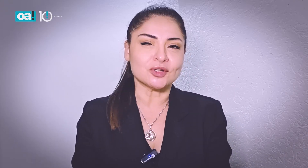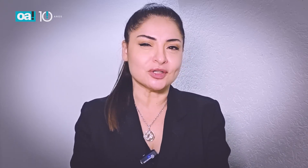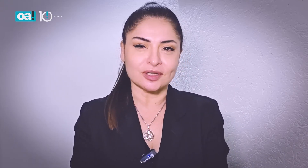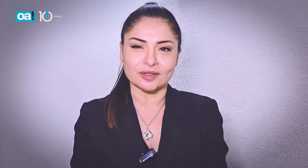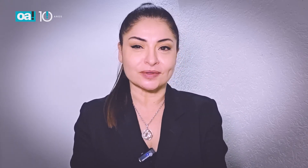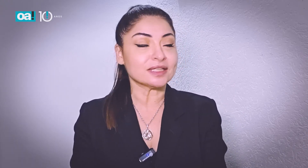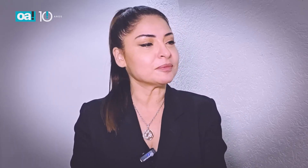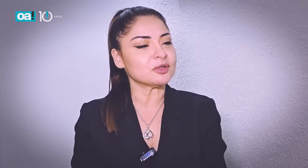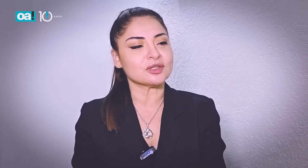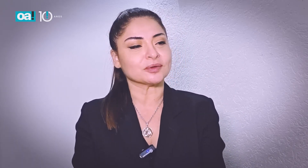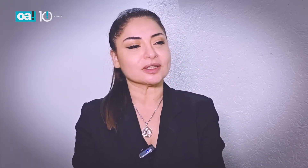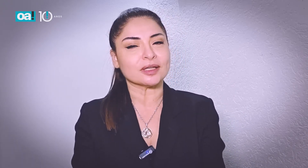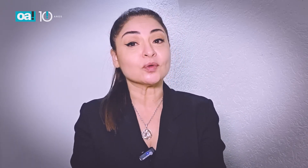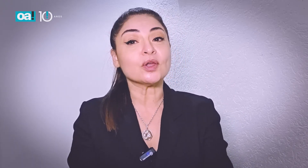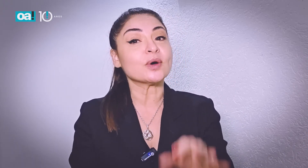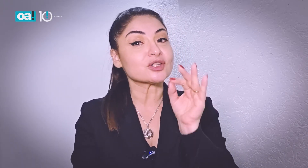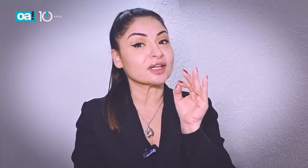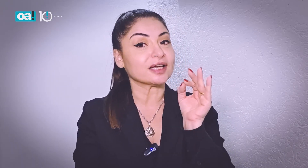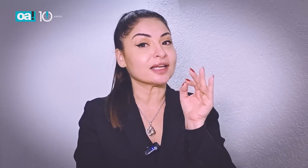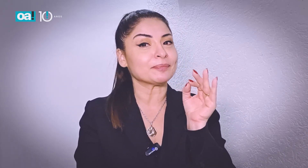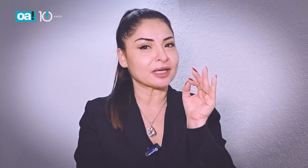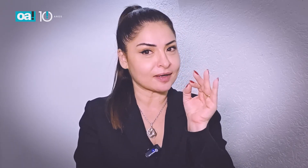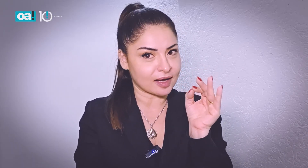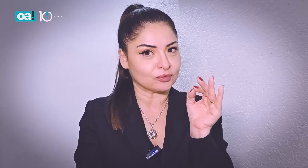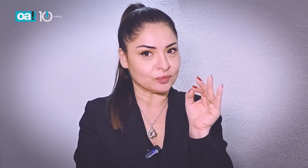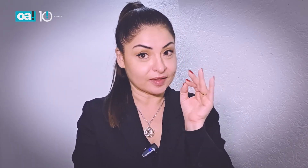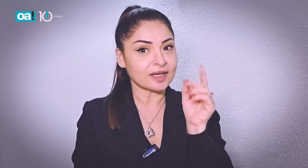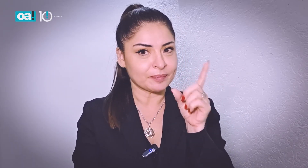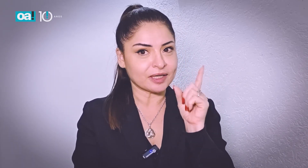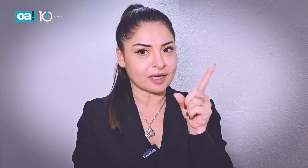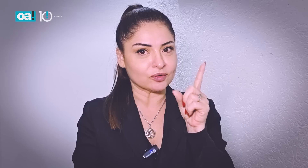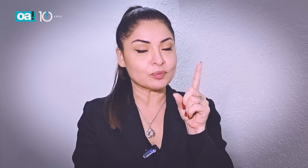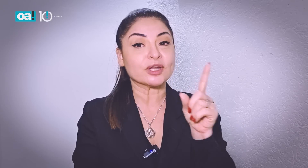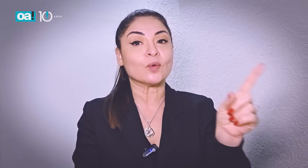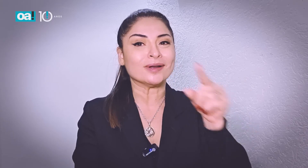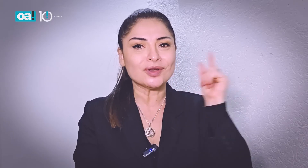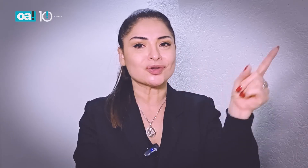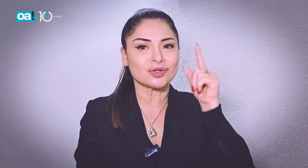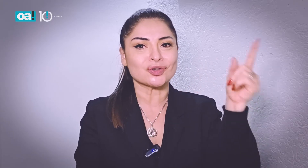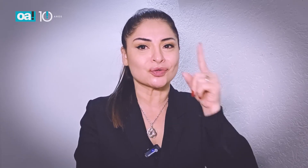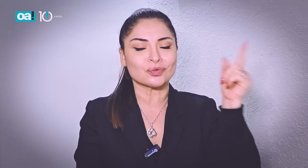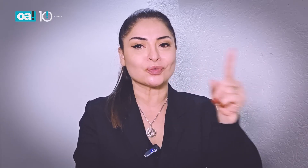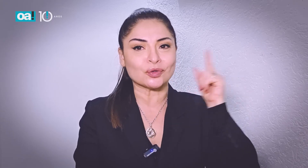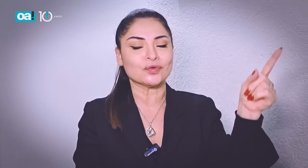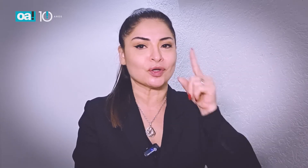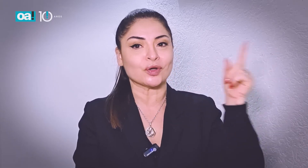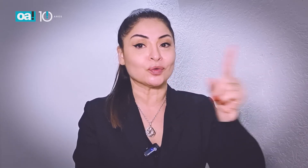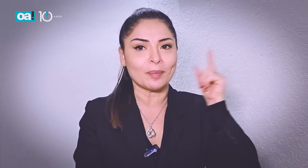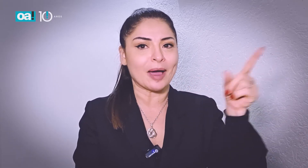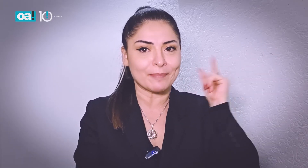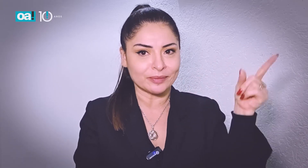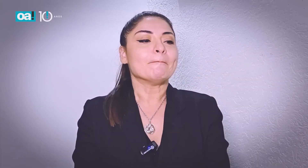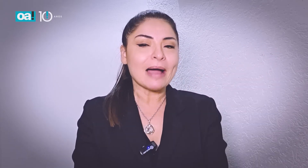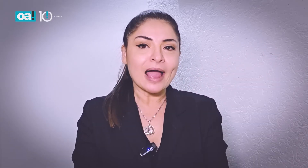me pediram tanto. Eu achei até que era pecado, porque a origem disso tudo é no velório